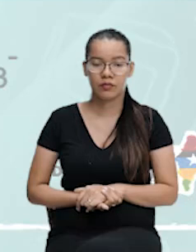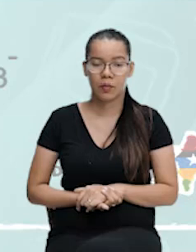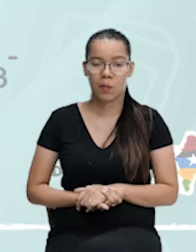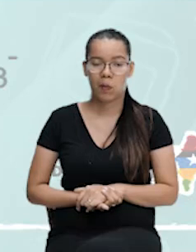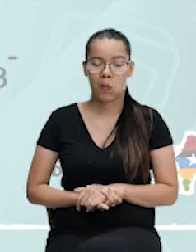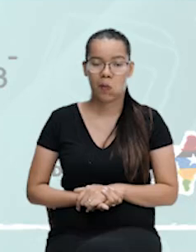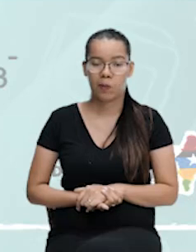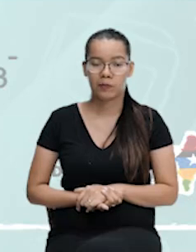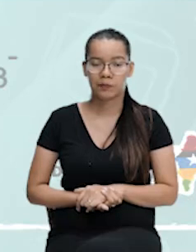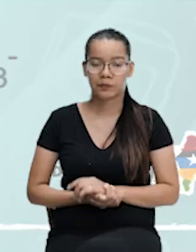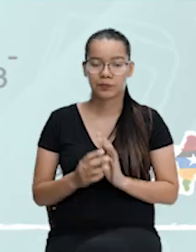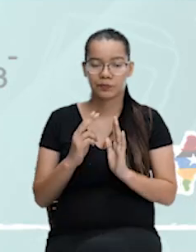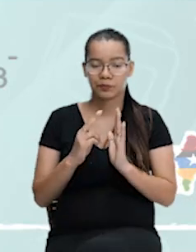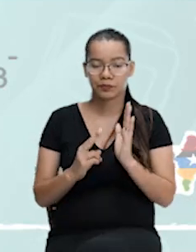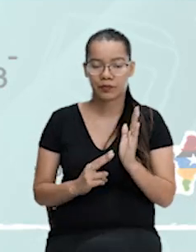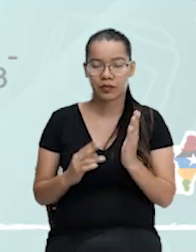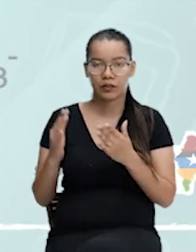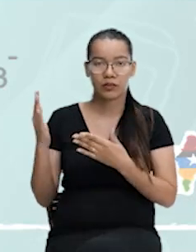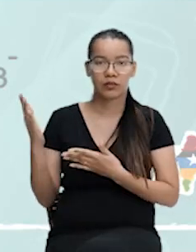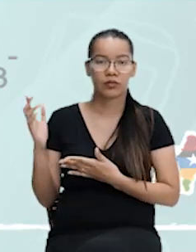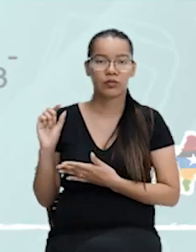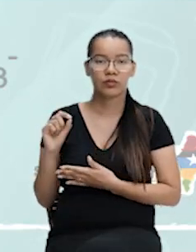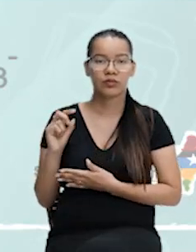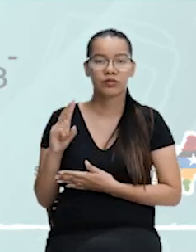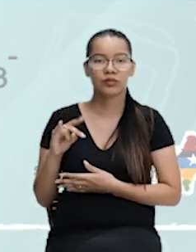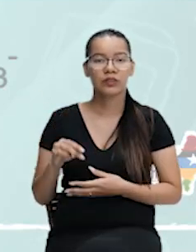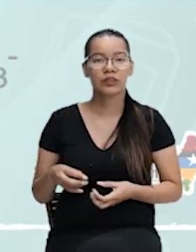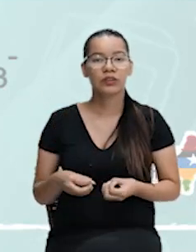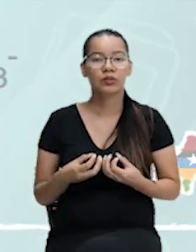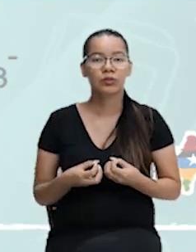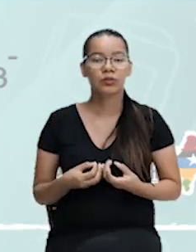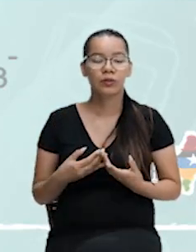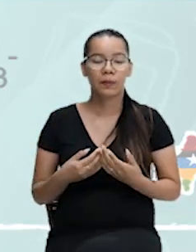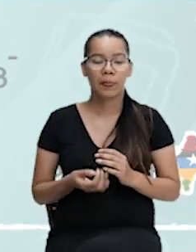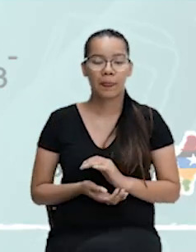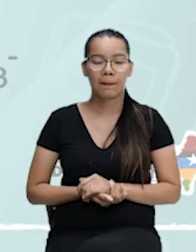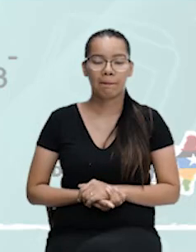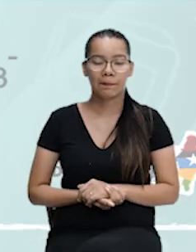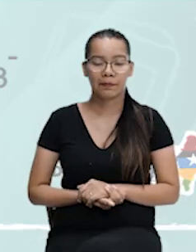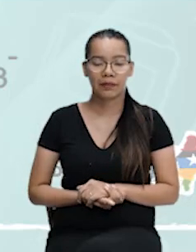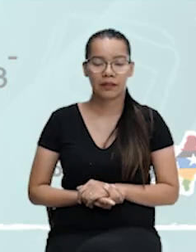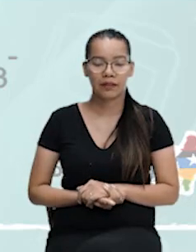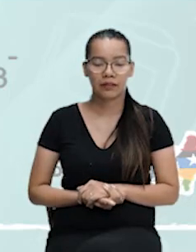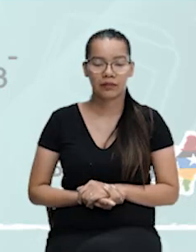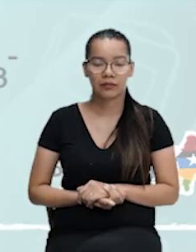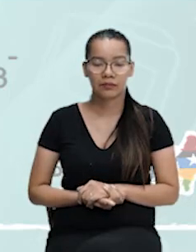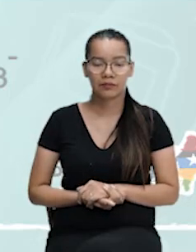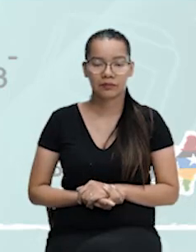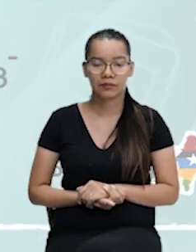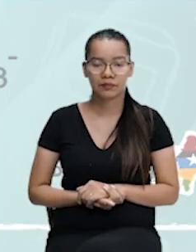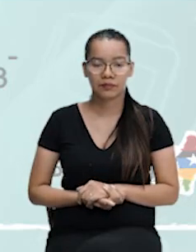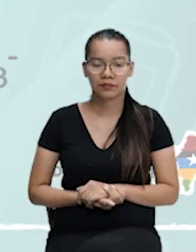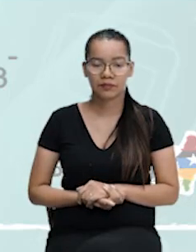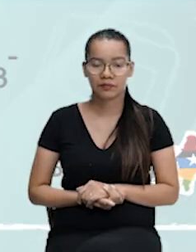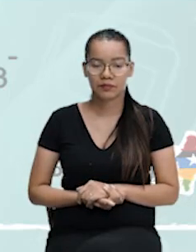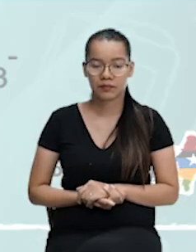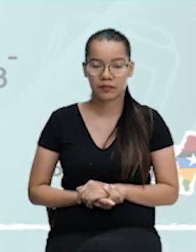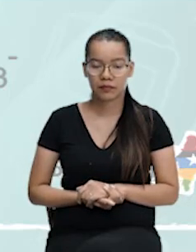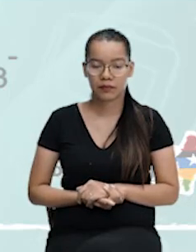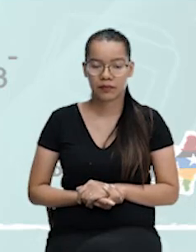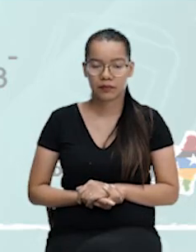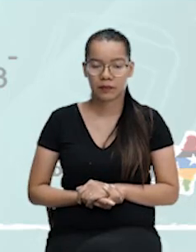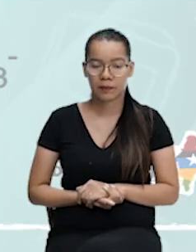de sódio. O que vai gerar? Vai gerar o iodeto de chumbo mais o nitrato